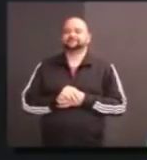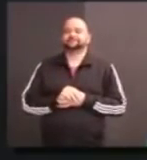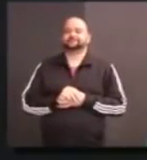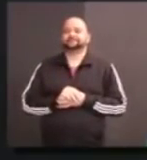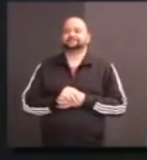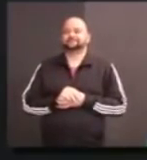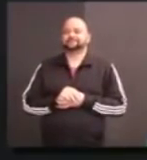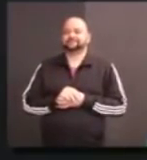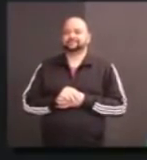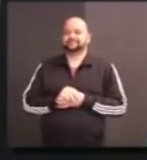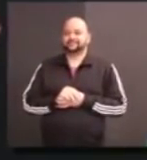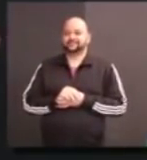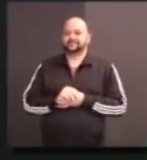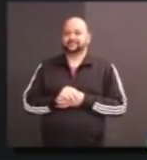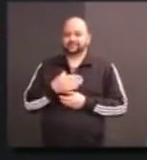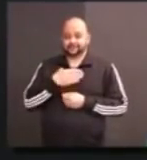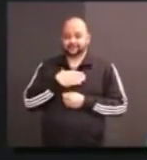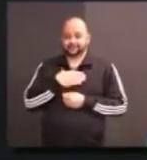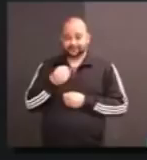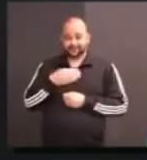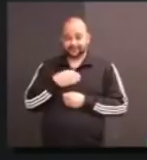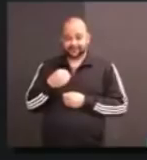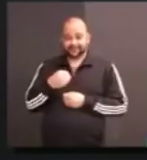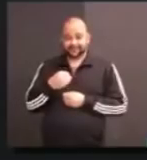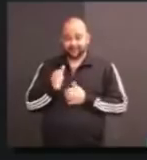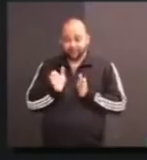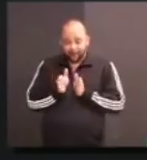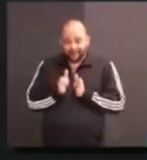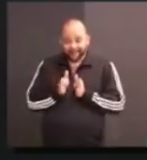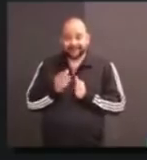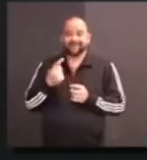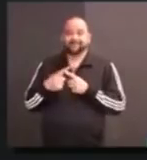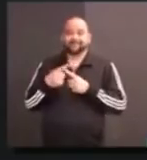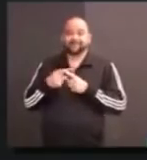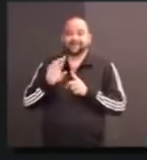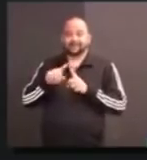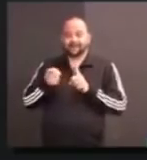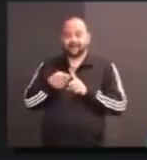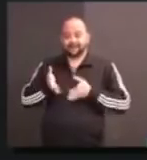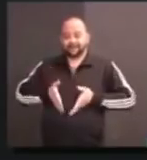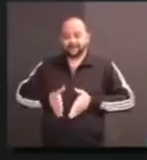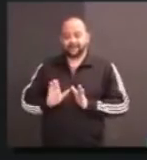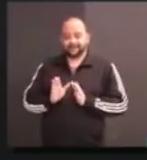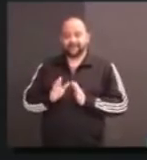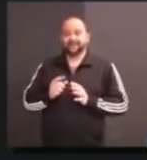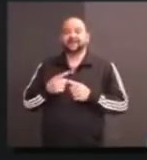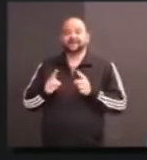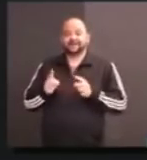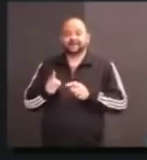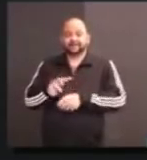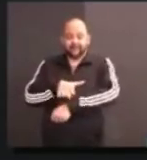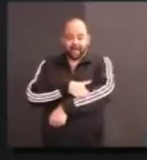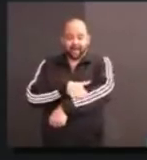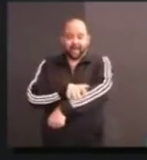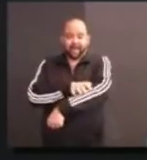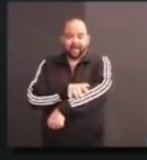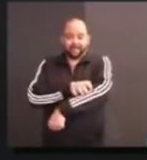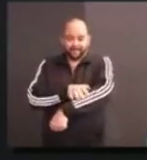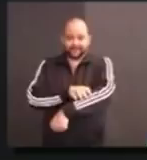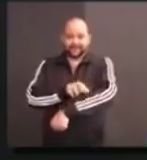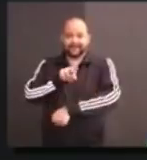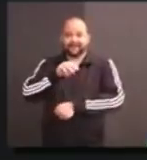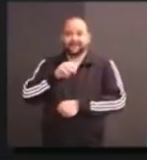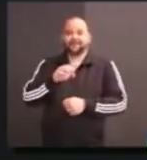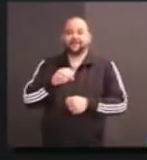com os filhotinhos, porque já havia dado à luz. Estava toda queimada, como se fosse uma cristã,